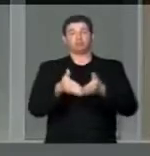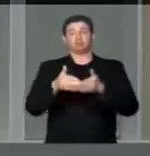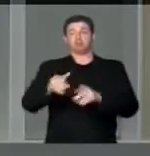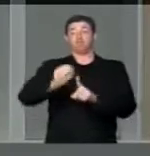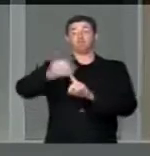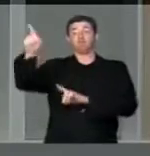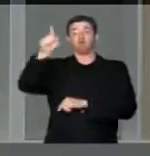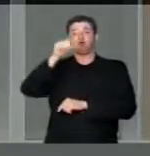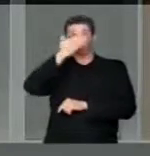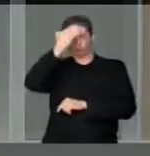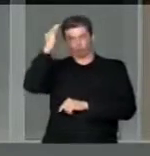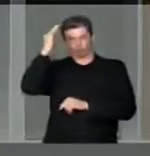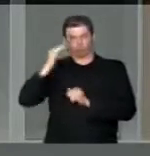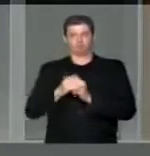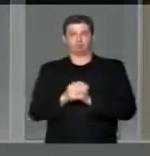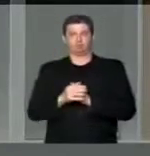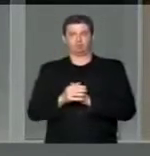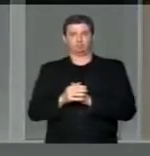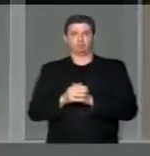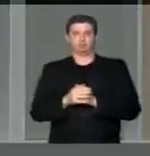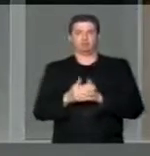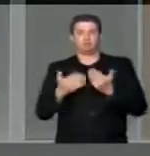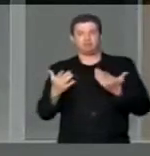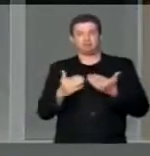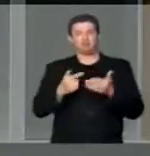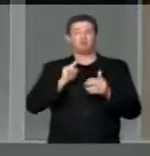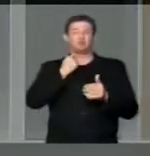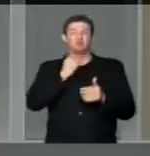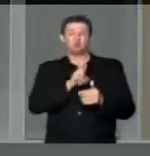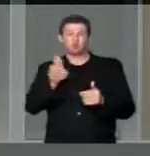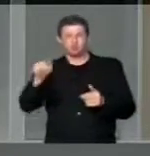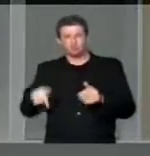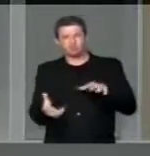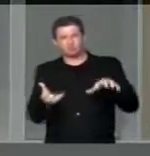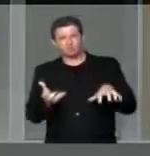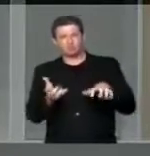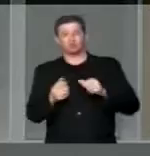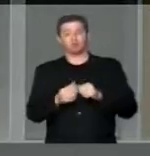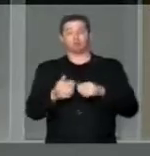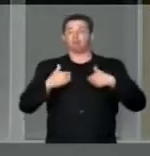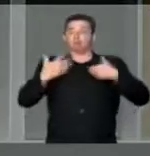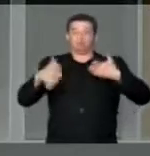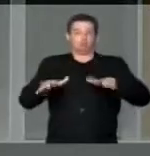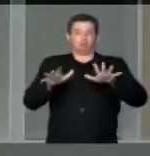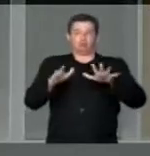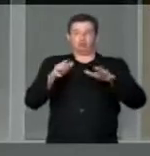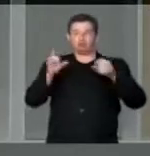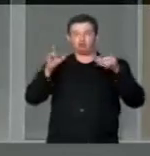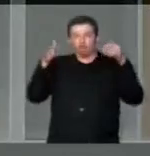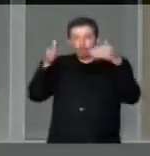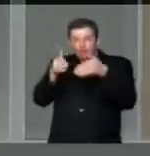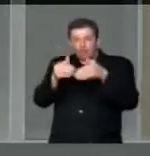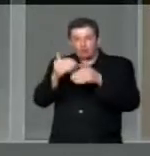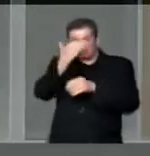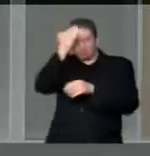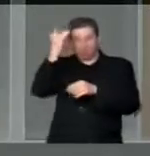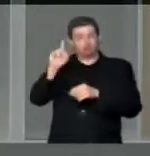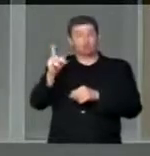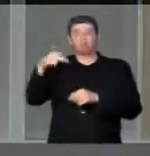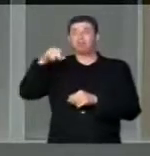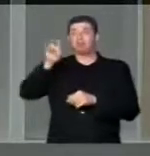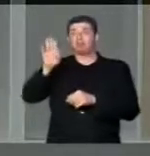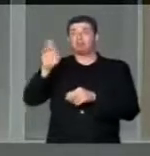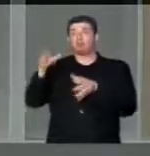imediata dele, né? Então, essa desmoralização do Congresso Nacional, e eu não quero só focar no Eduardo Cunha, está aí a bancada do